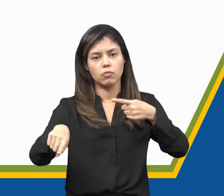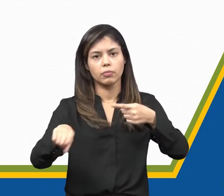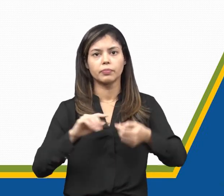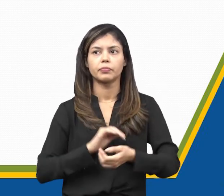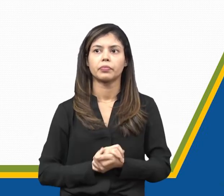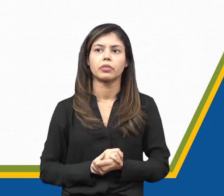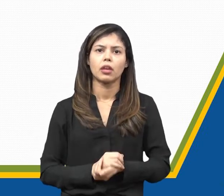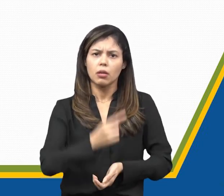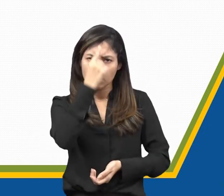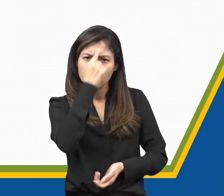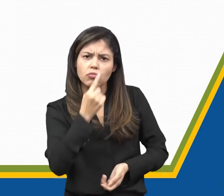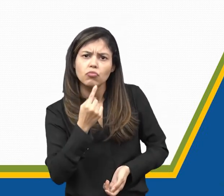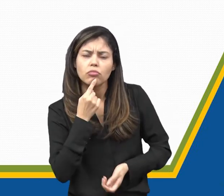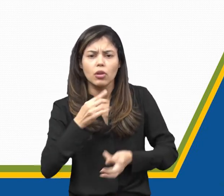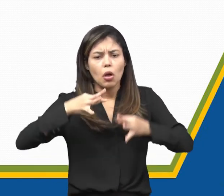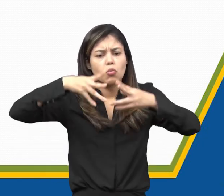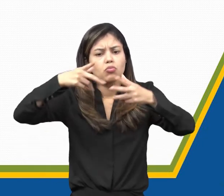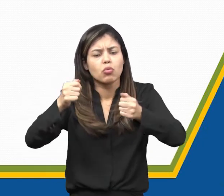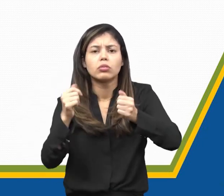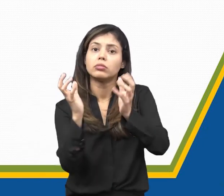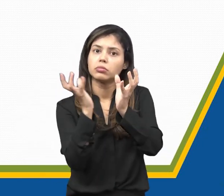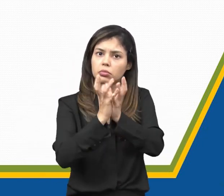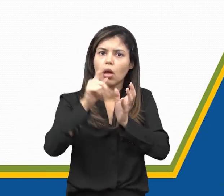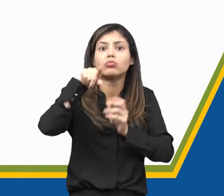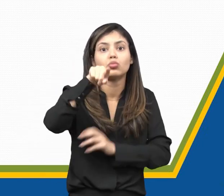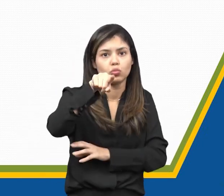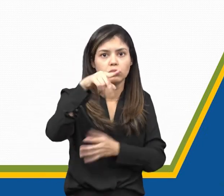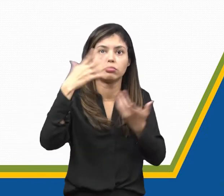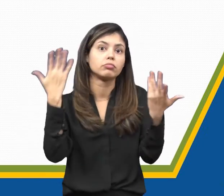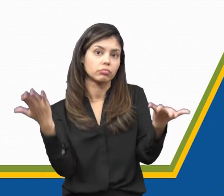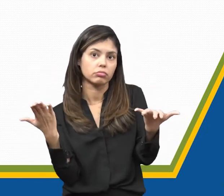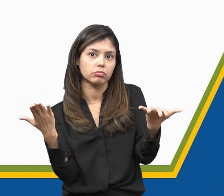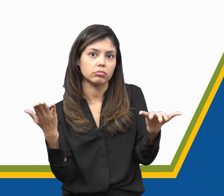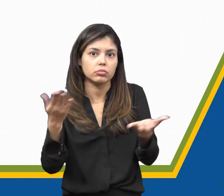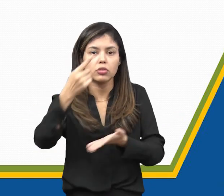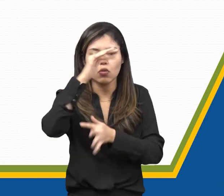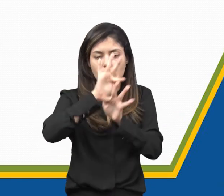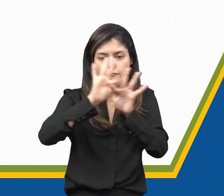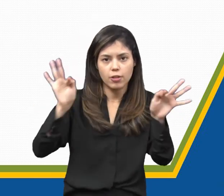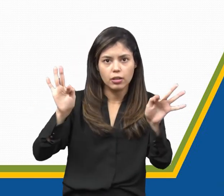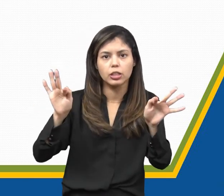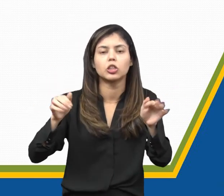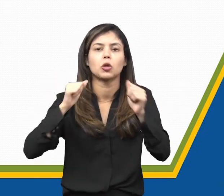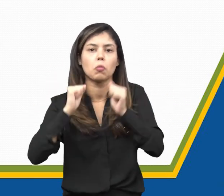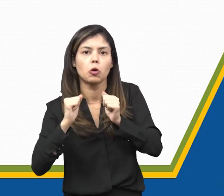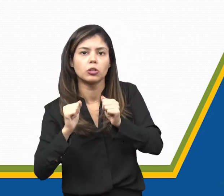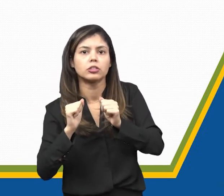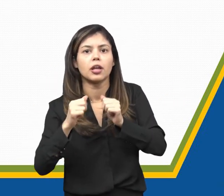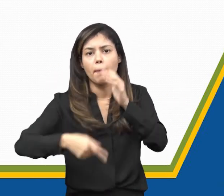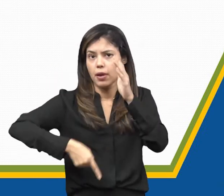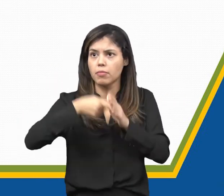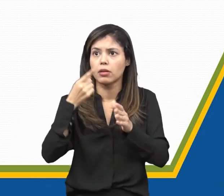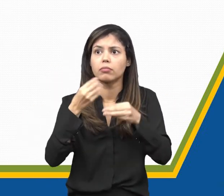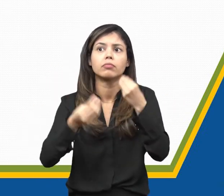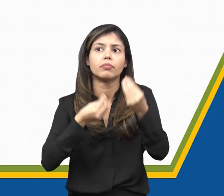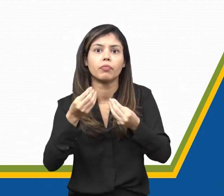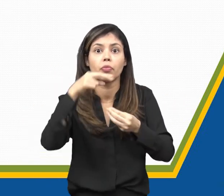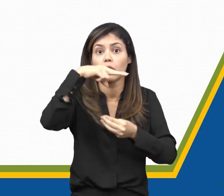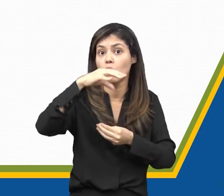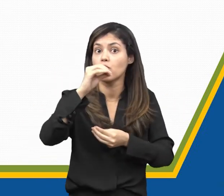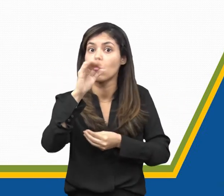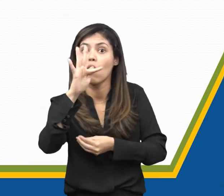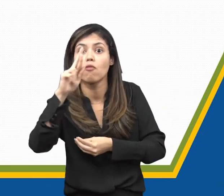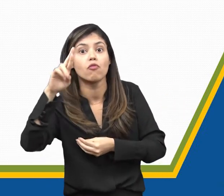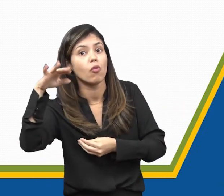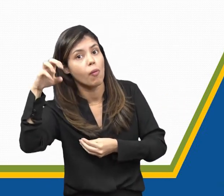Imaginamos que esses cartazes estejam todos conjugados para tu. Uma frase possível para o primeiro cartaz seria